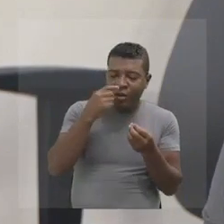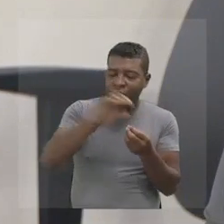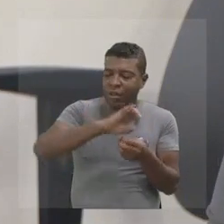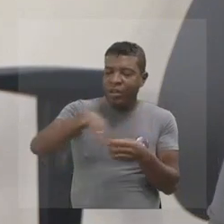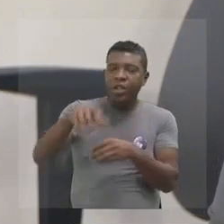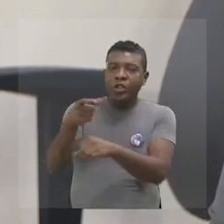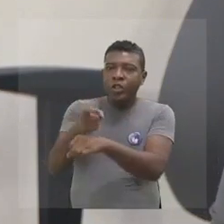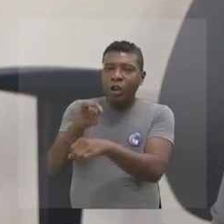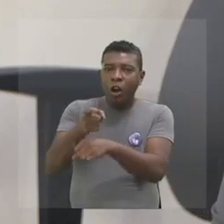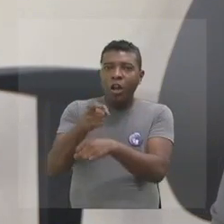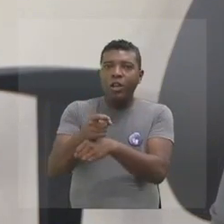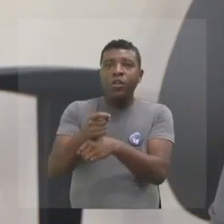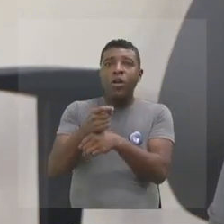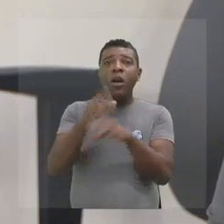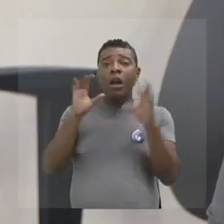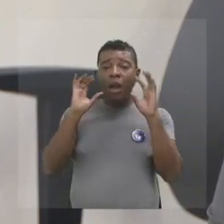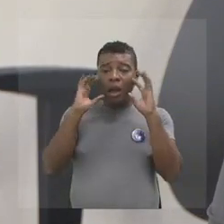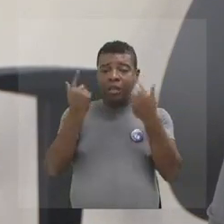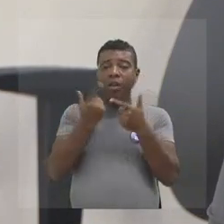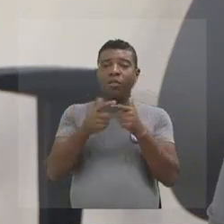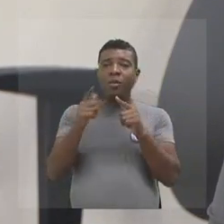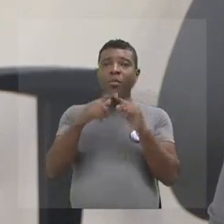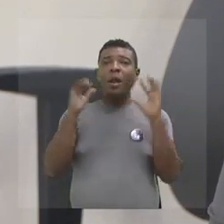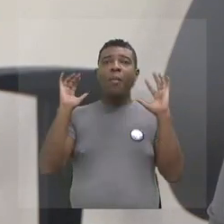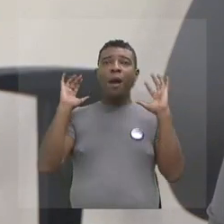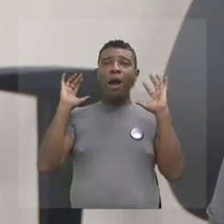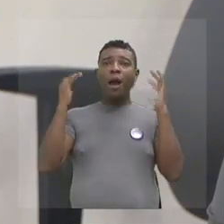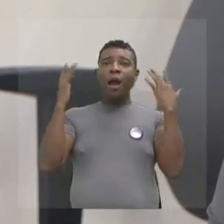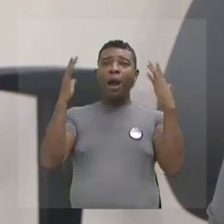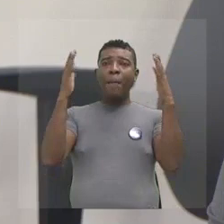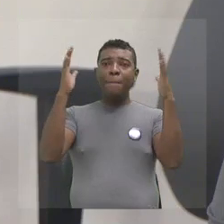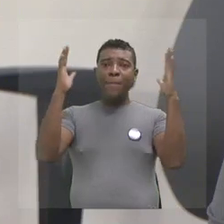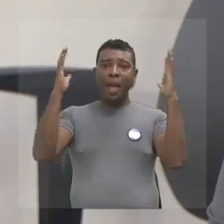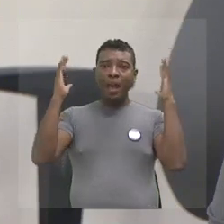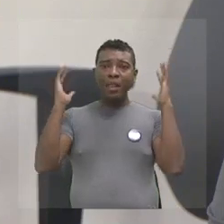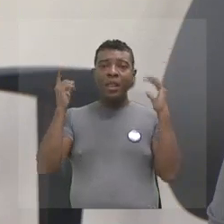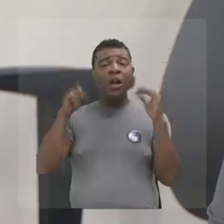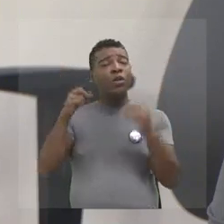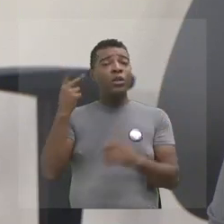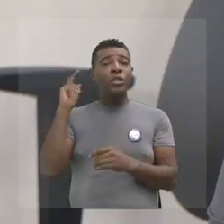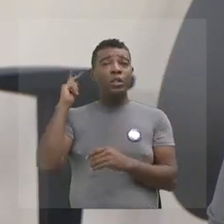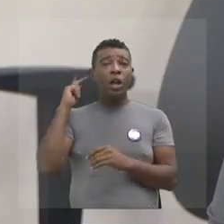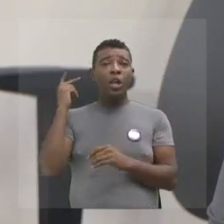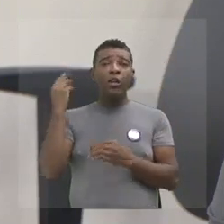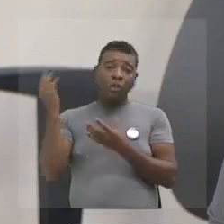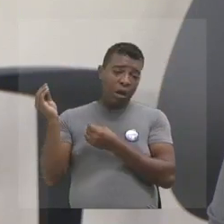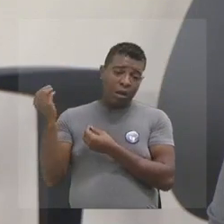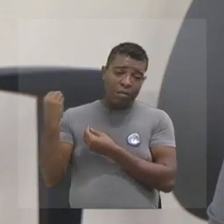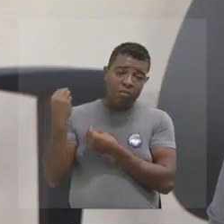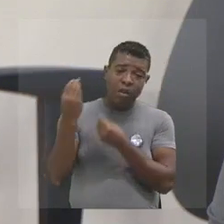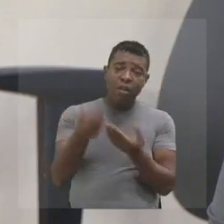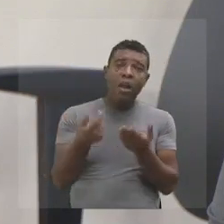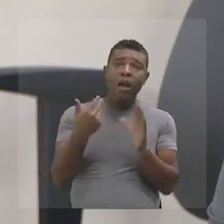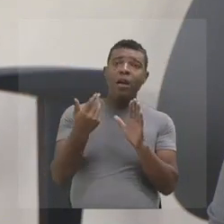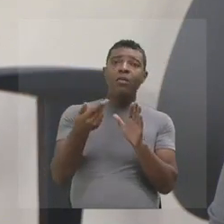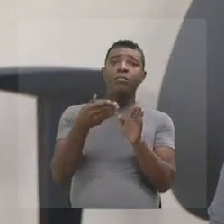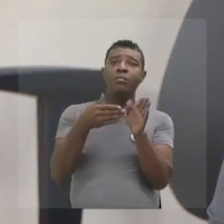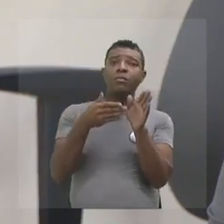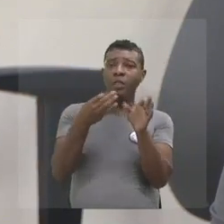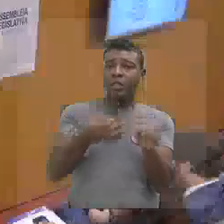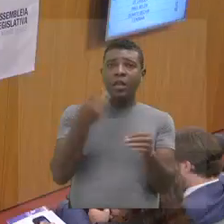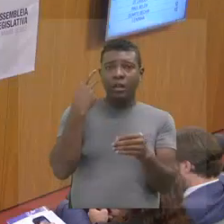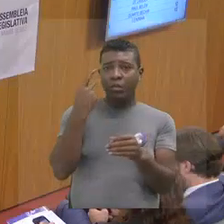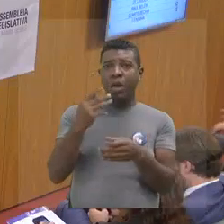municípios a gente resolve um problema ambiental histórico que são os lixões e traz a regularidade todos os municípios